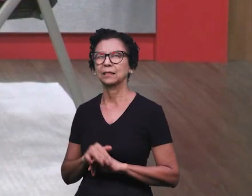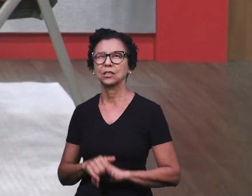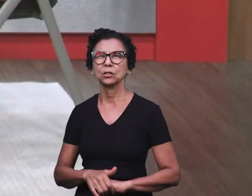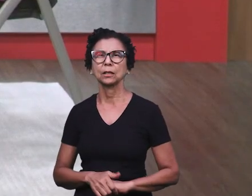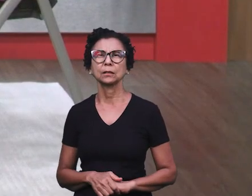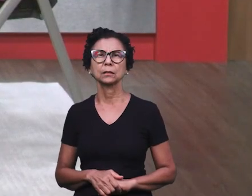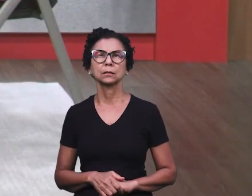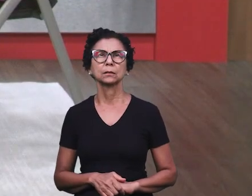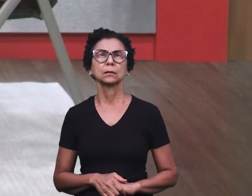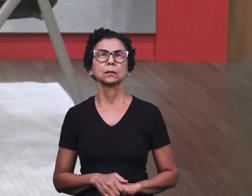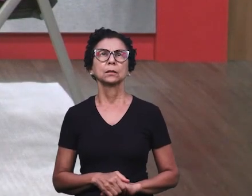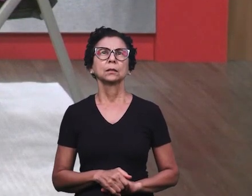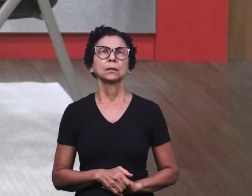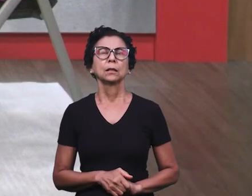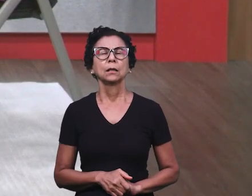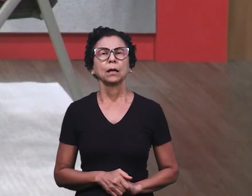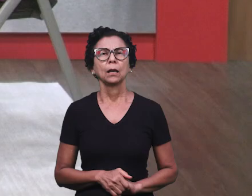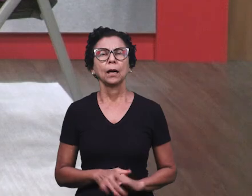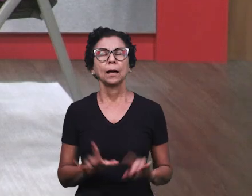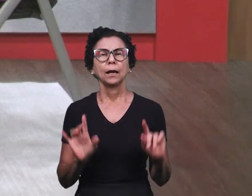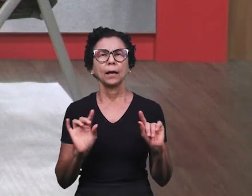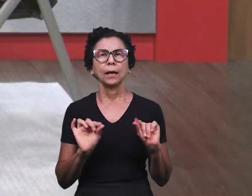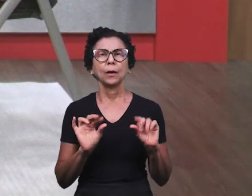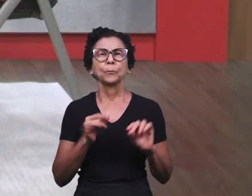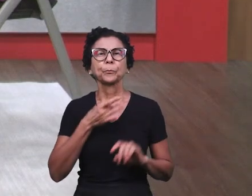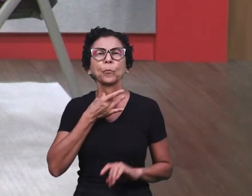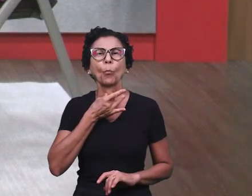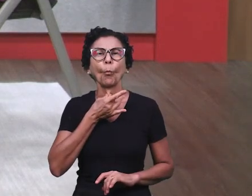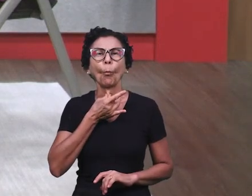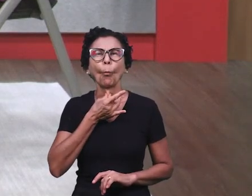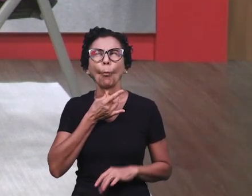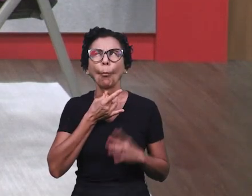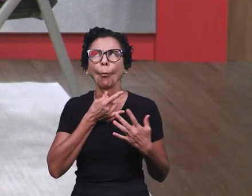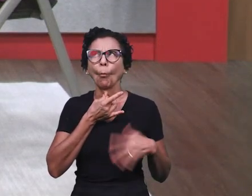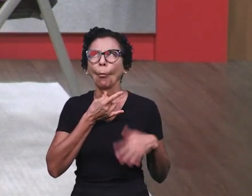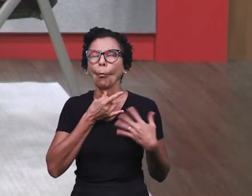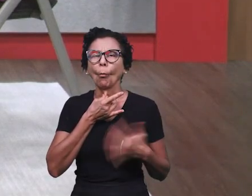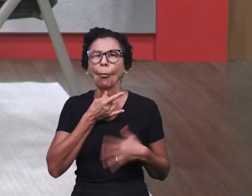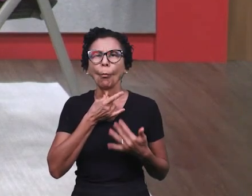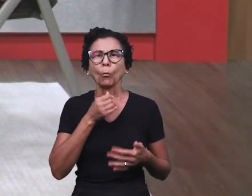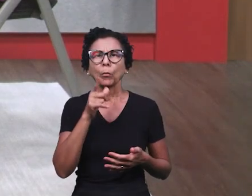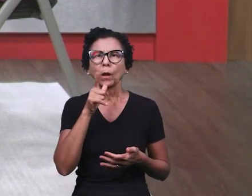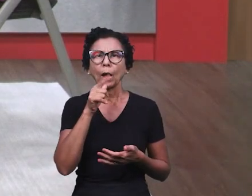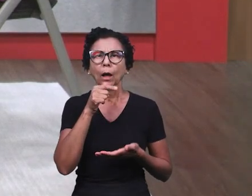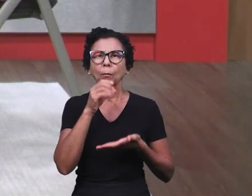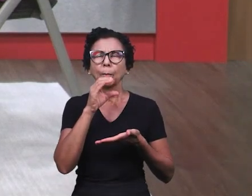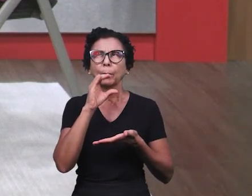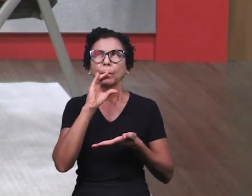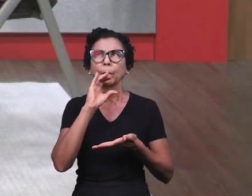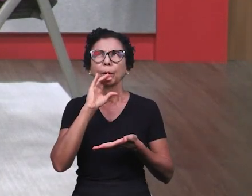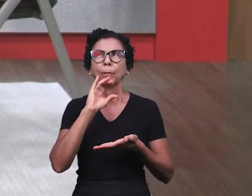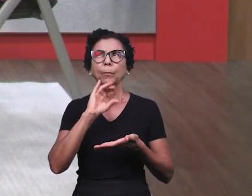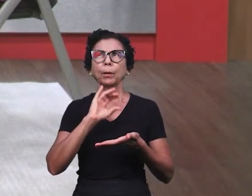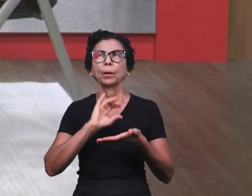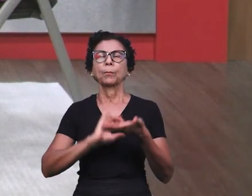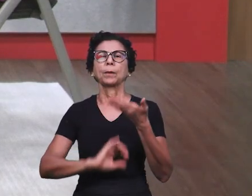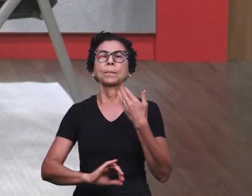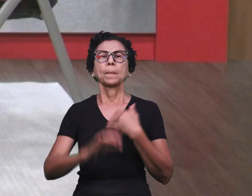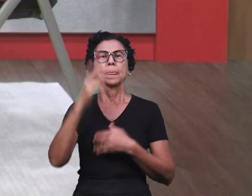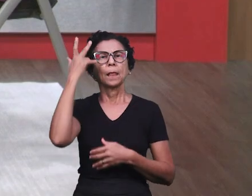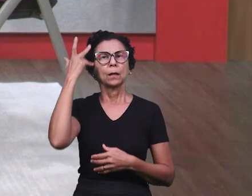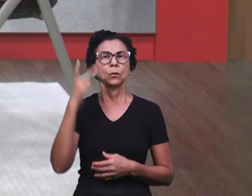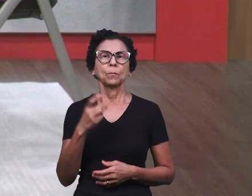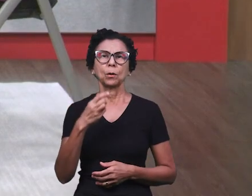é a polidipsia, que é aquela sede, a pessoa que bebe, né, normalmente nós temos que beber 35 ml